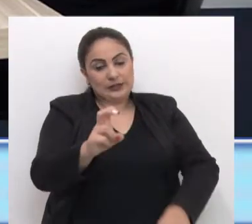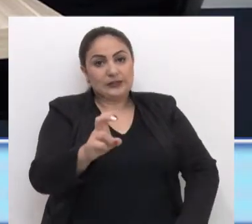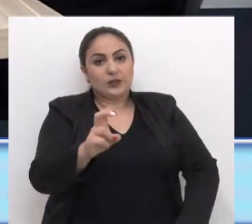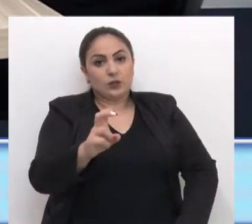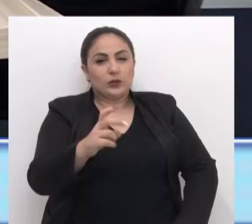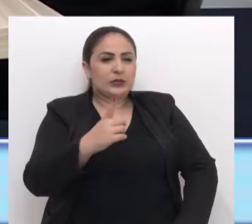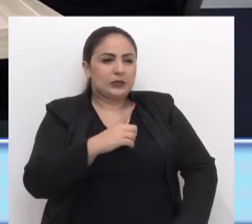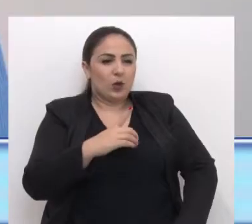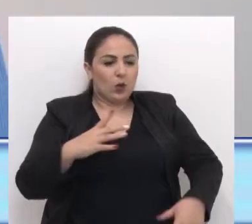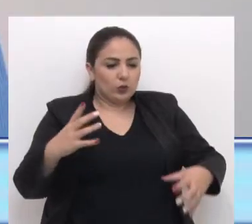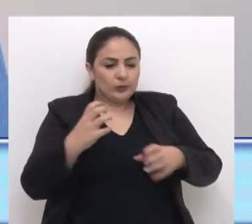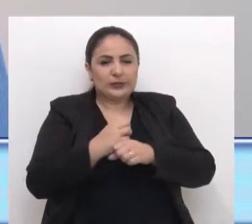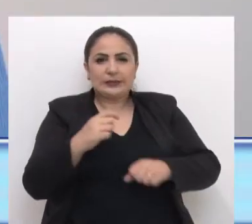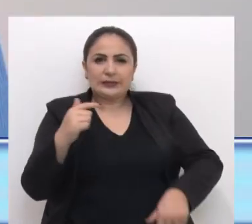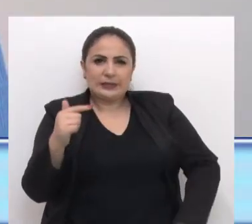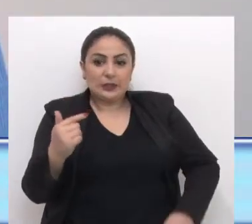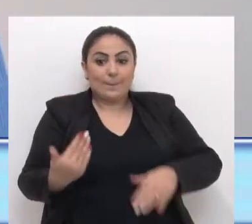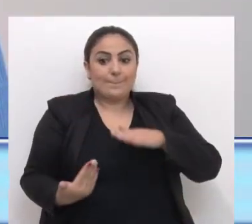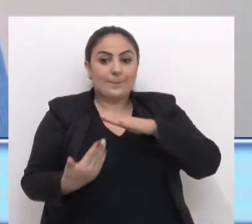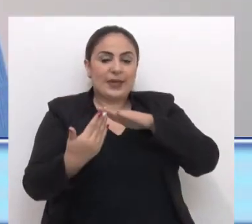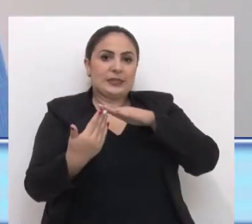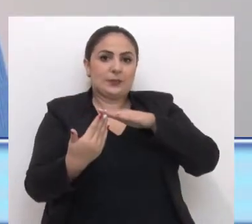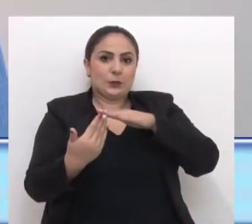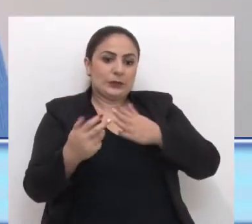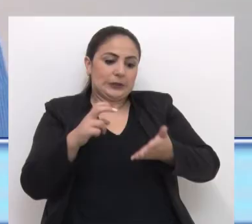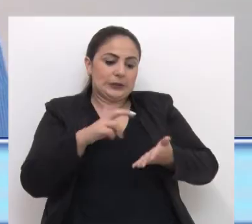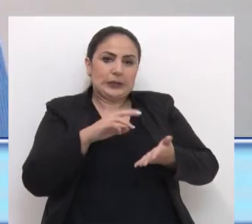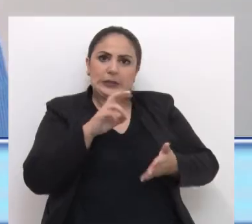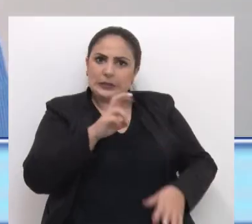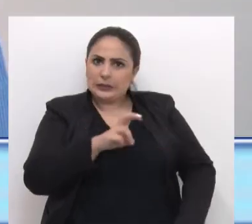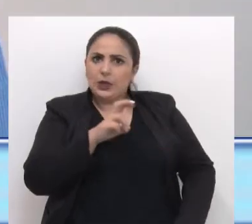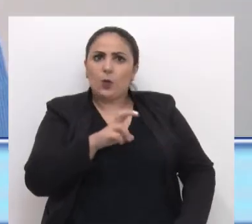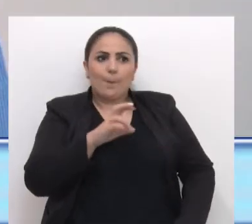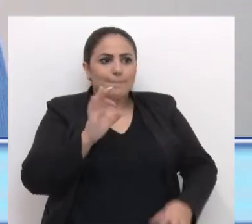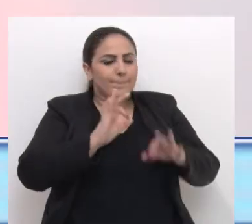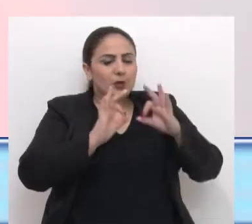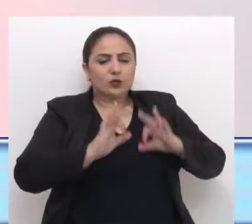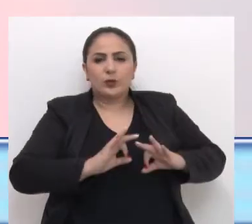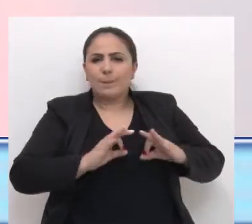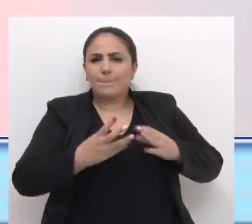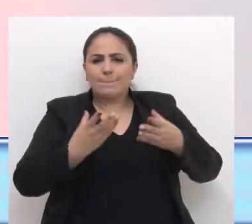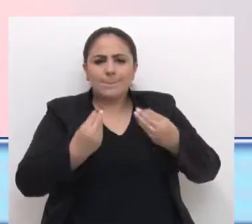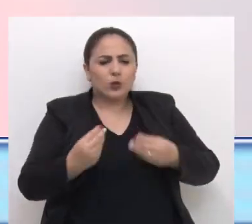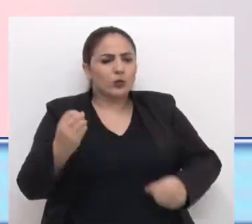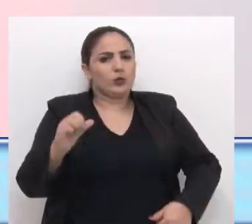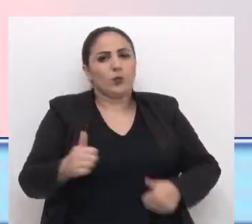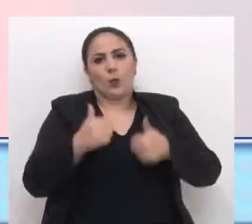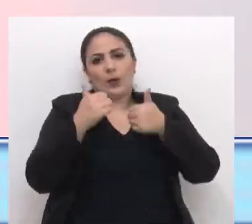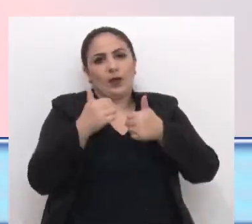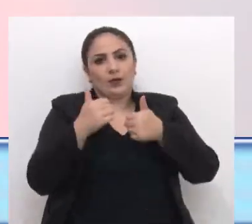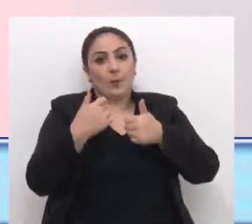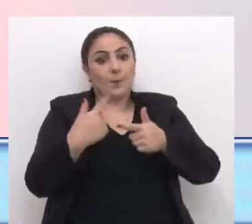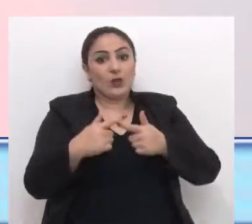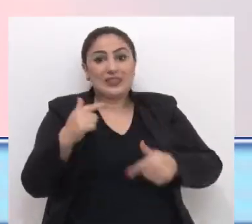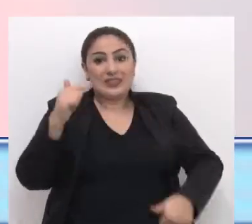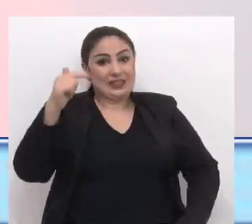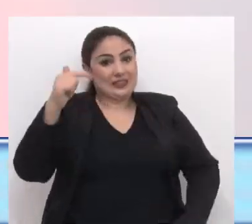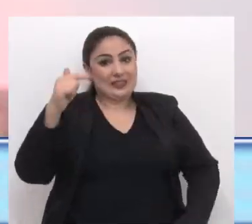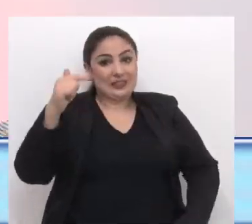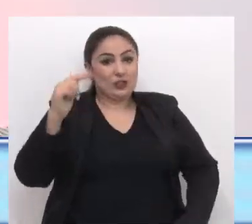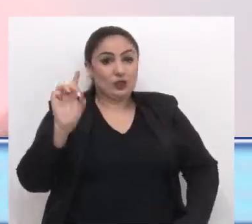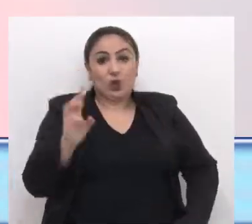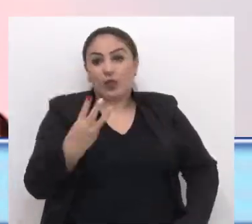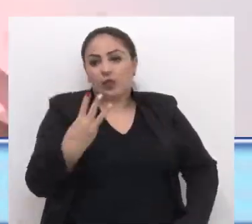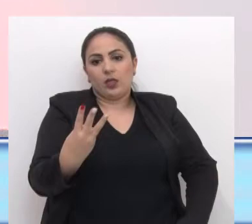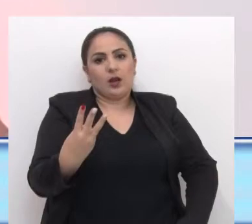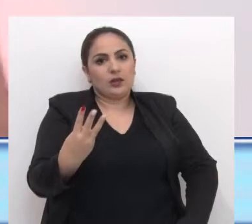5. De um total de 7, que é o máximo, 5 é considerado um programa de altíssima qualidade, até